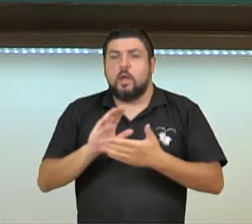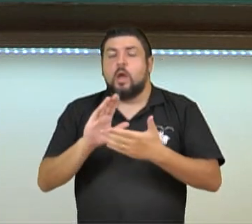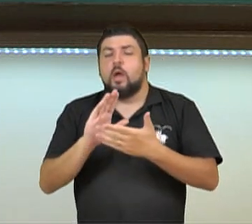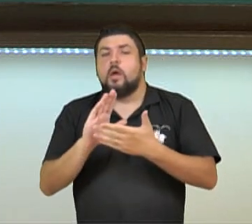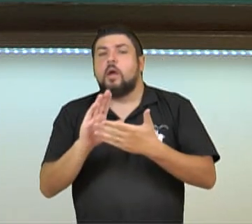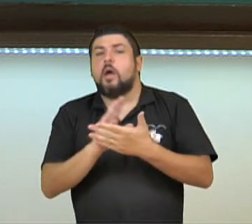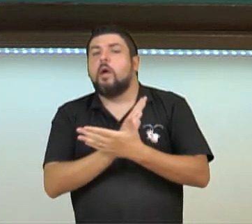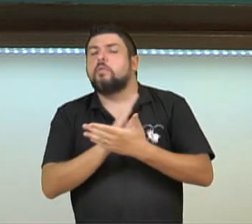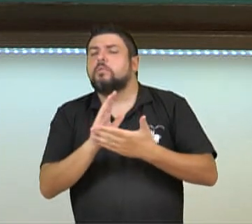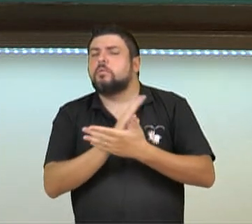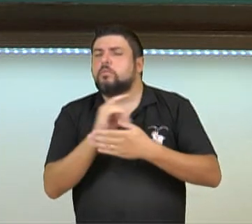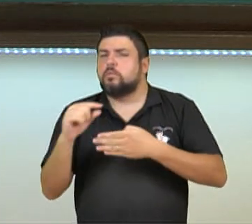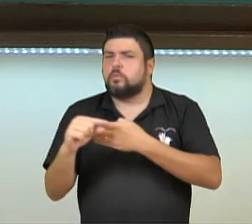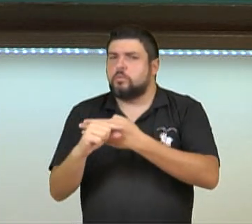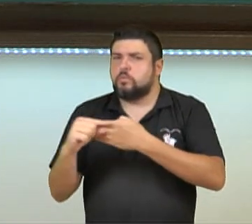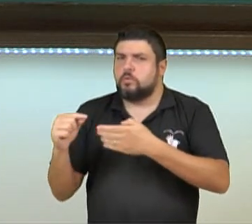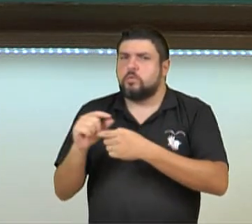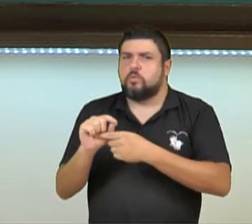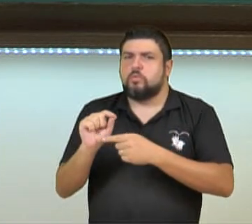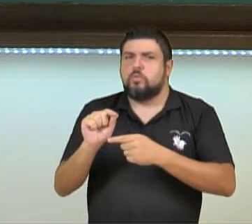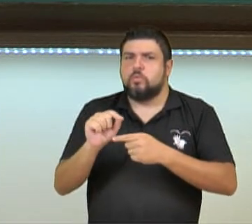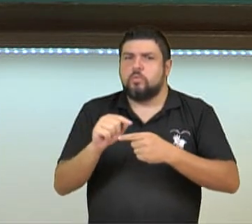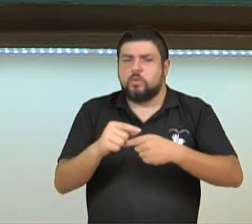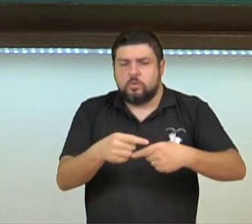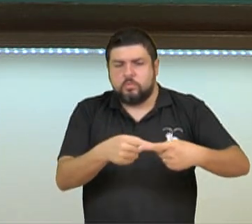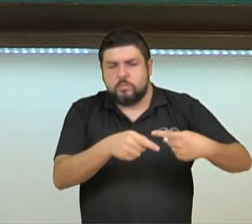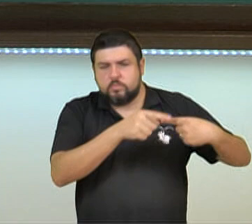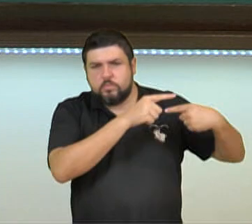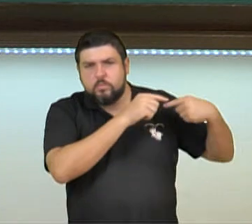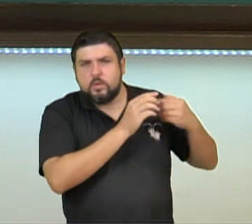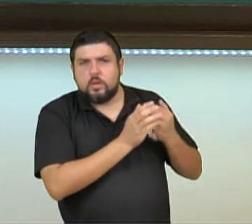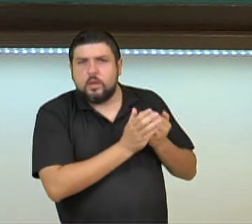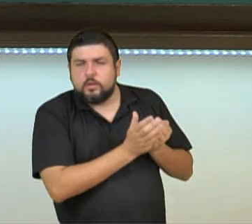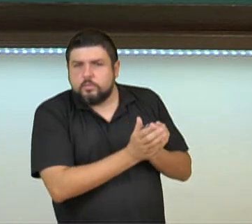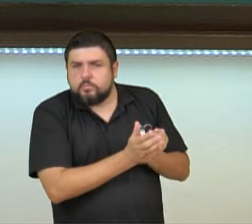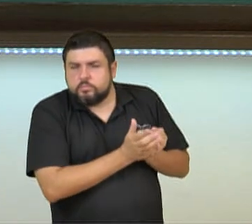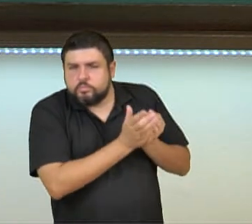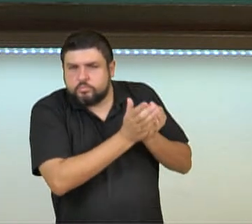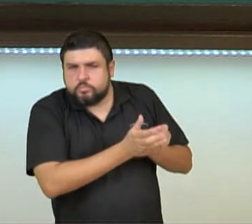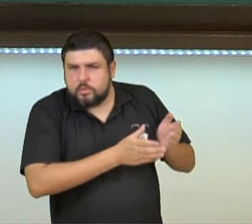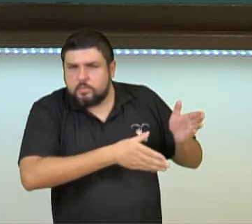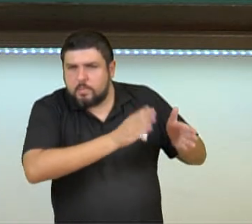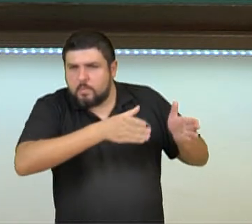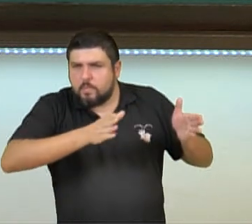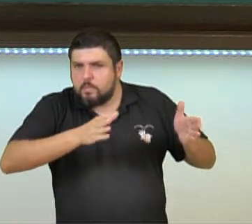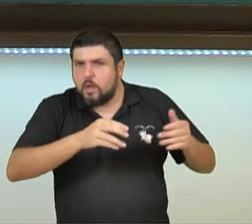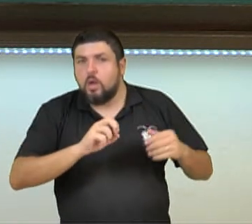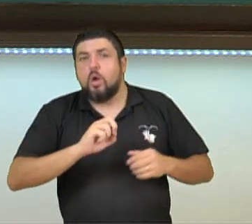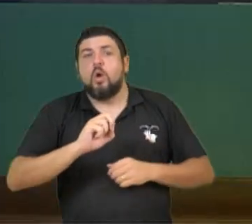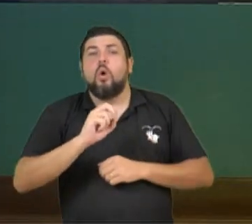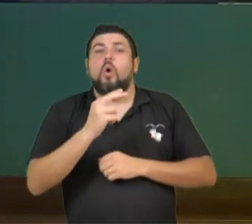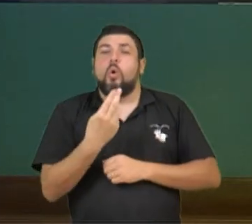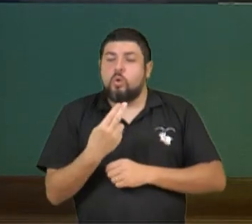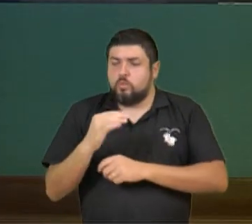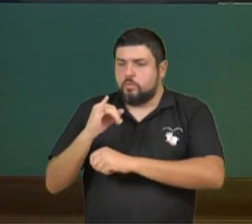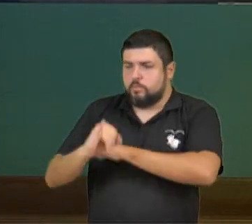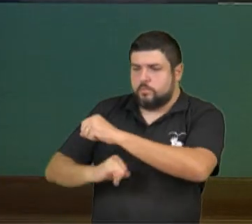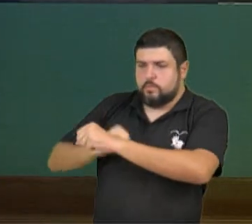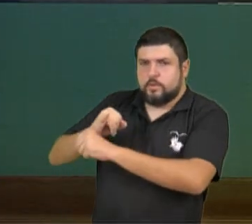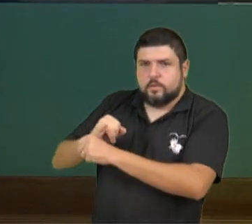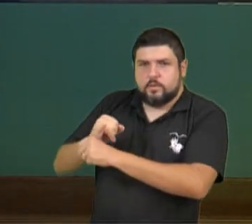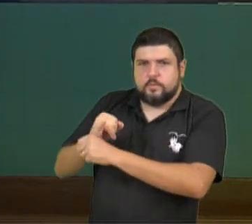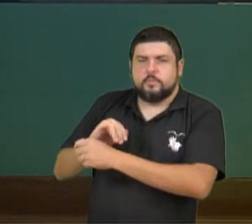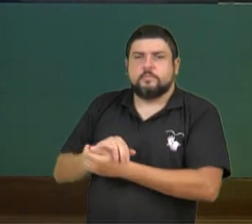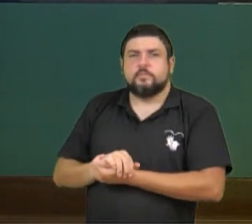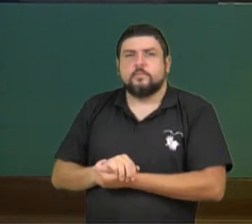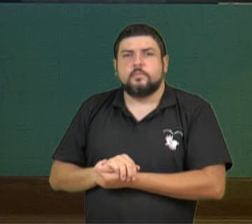do processo da globalização ou pelas grandes navegações ou pela inserção da internet. Quando olhamos de forma geral